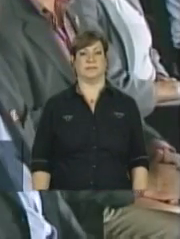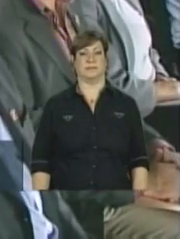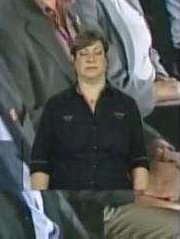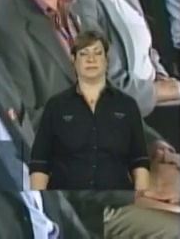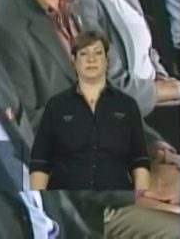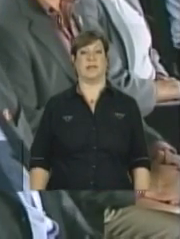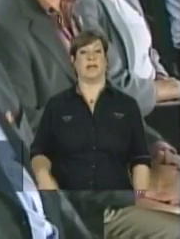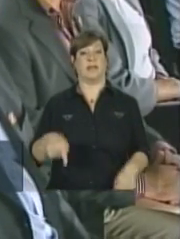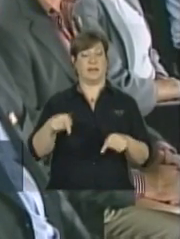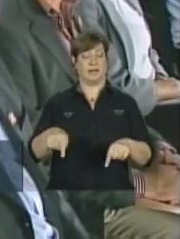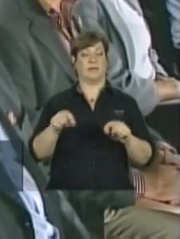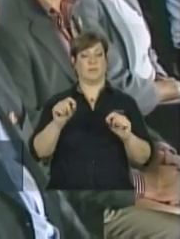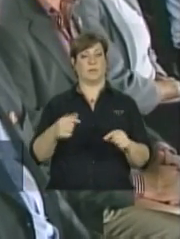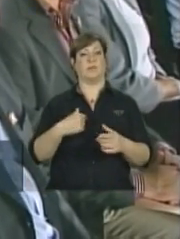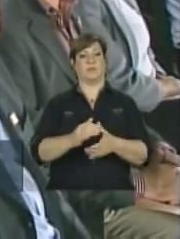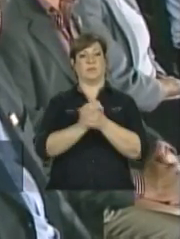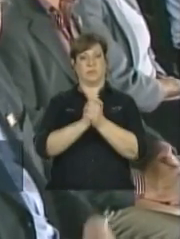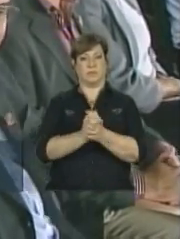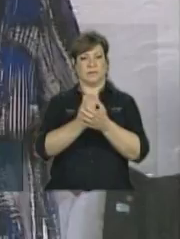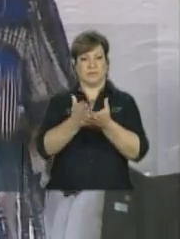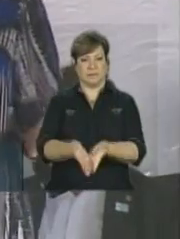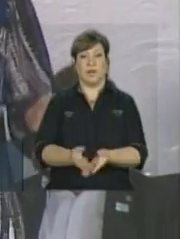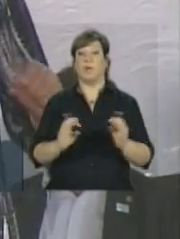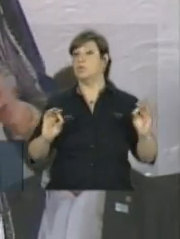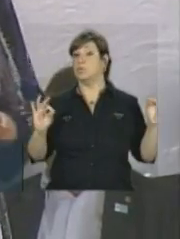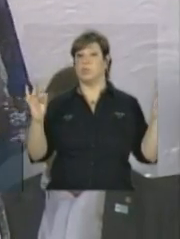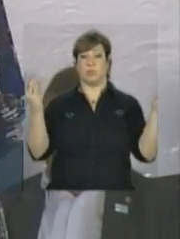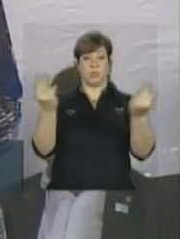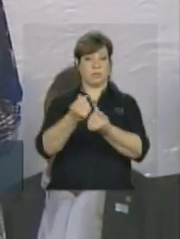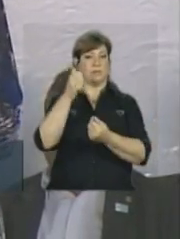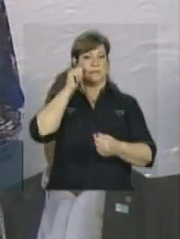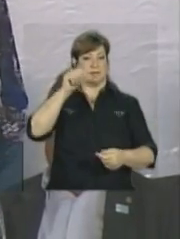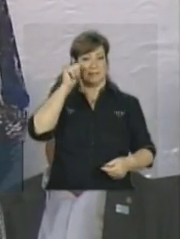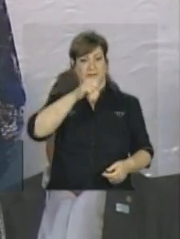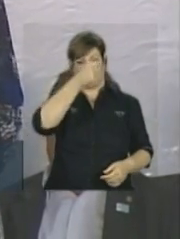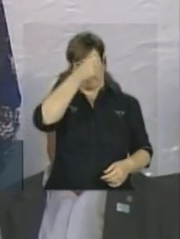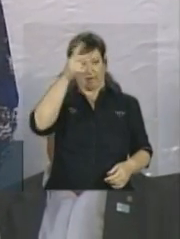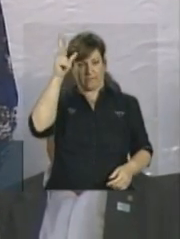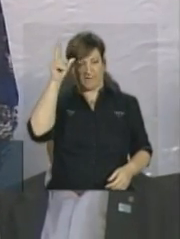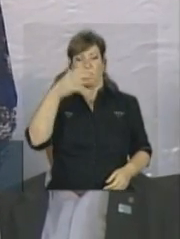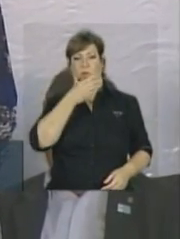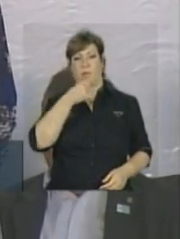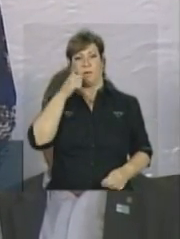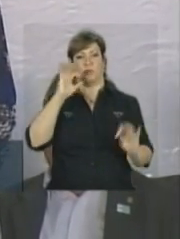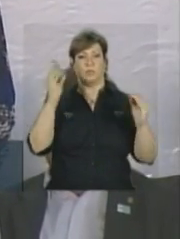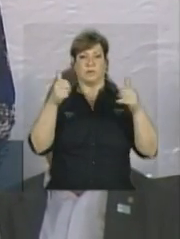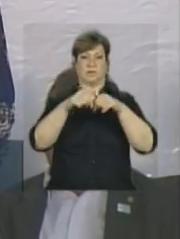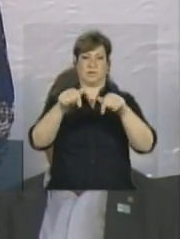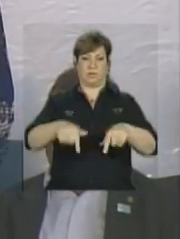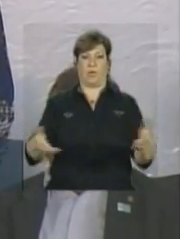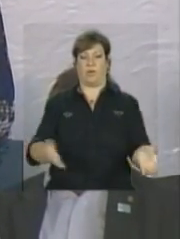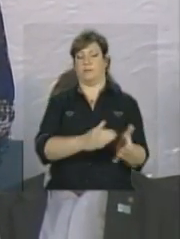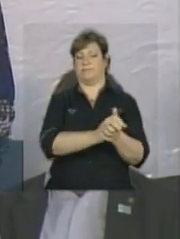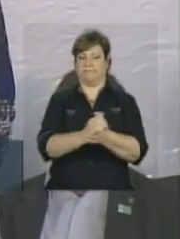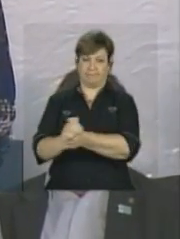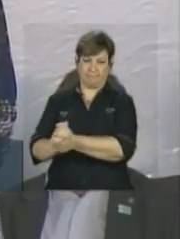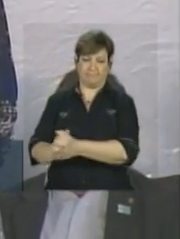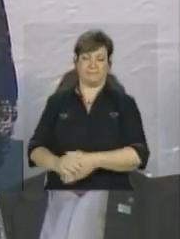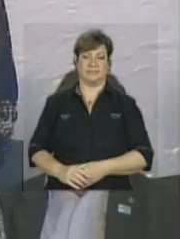Por intermédio de quem, cumprimento todas as prefeitas e os prefeitos aqui presentes.